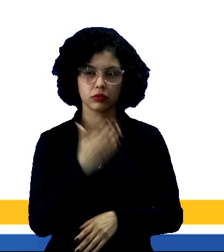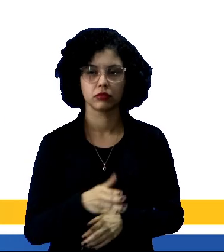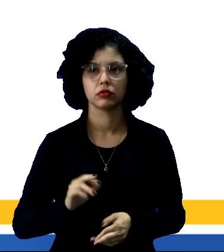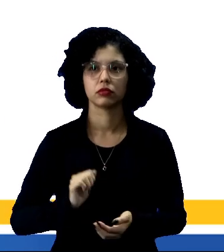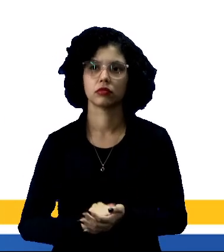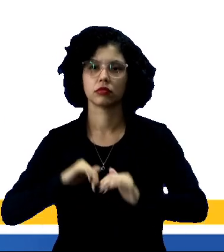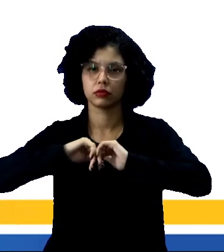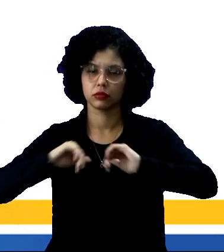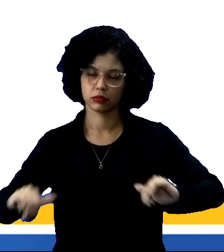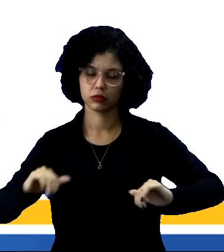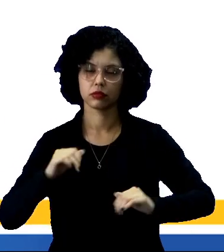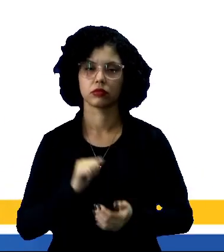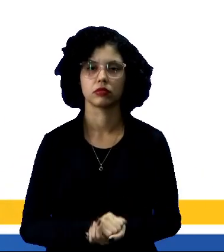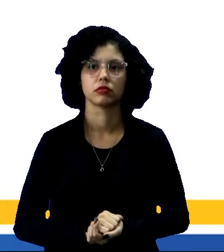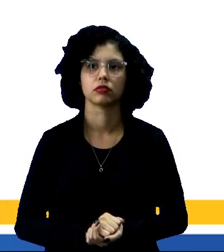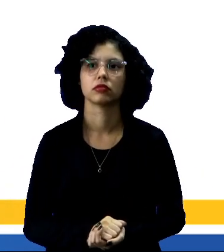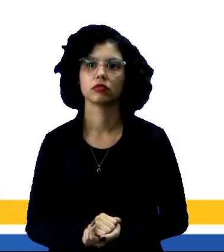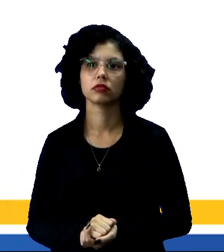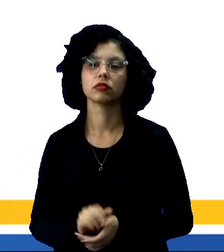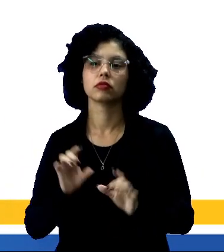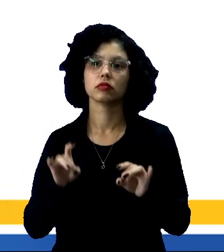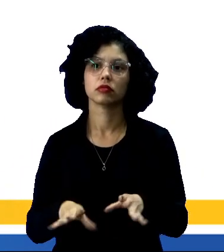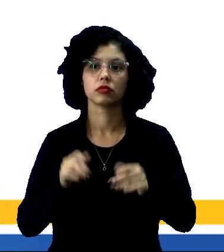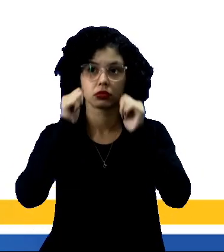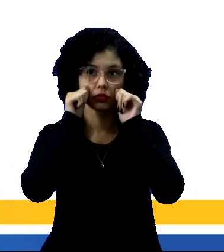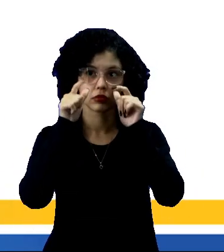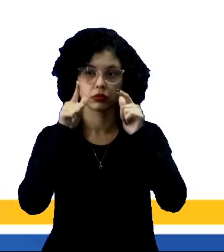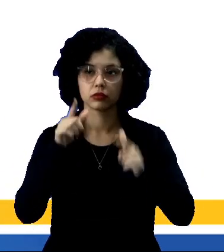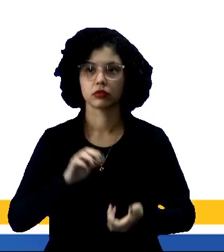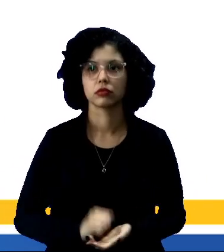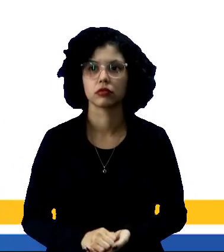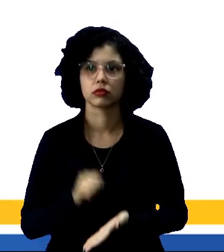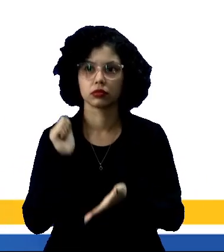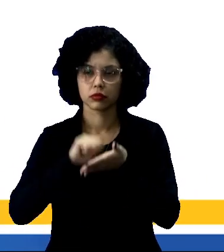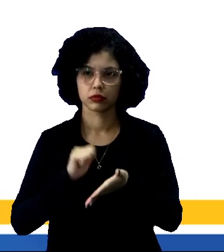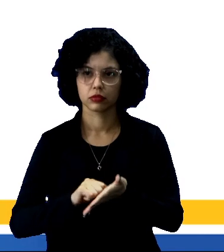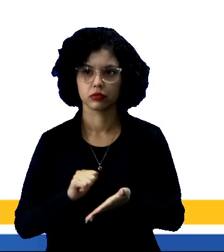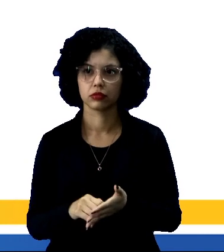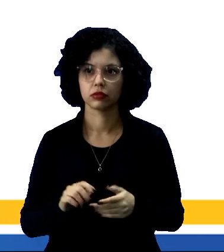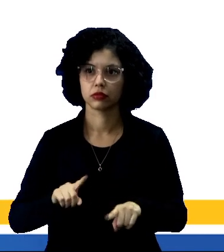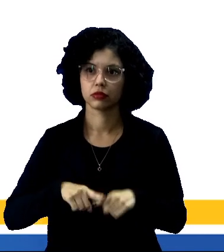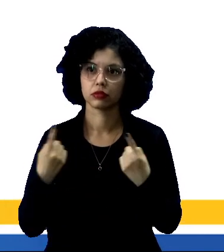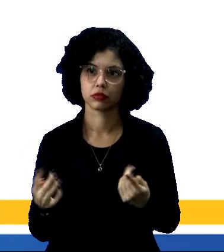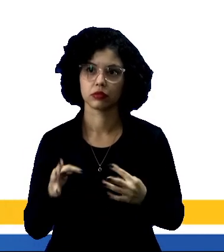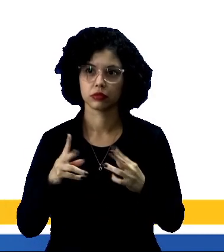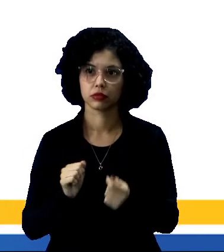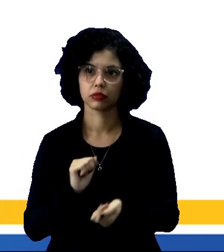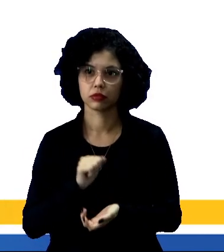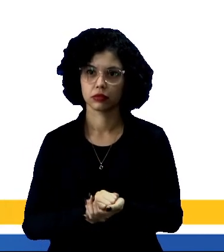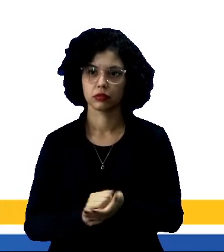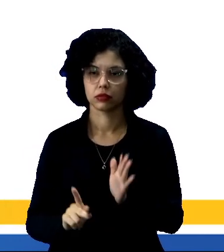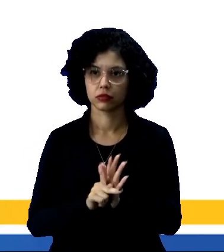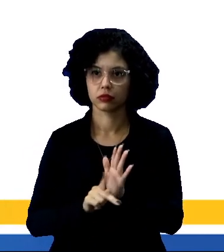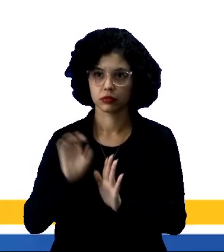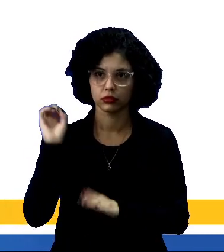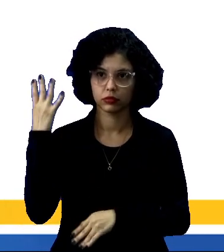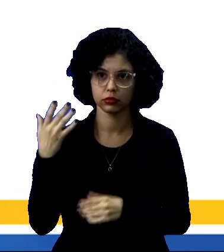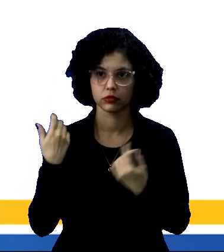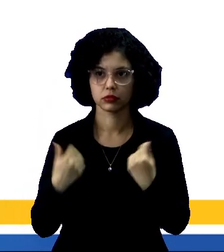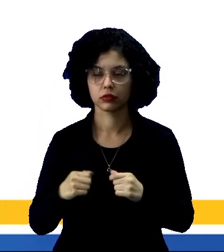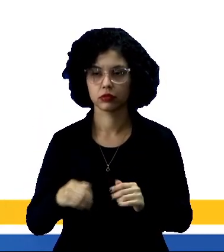tem o direito de reparação legal. E por último, preste bem atenção no que vai escrever, pois todas as evidências